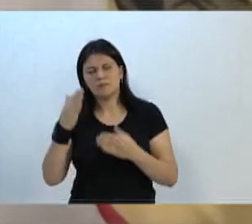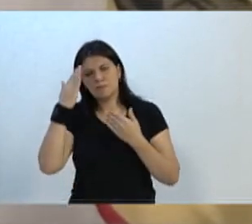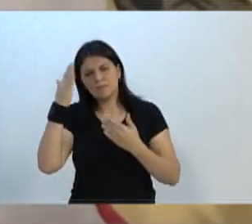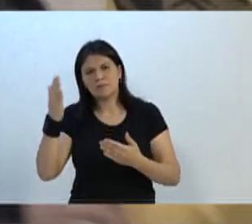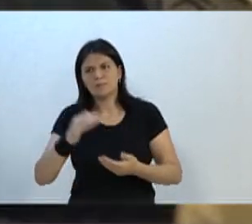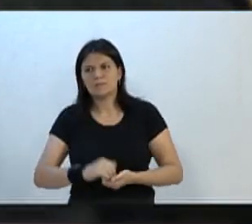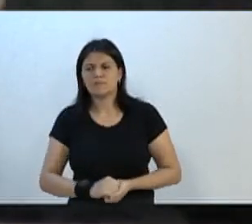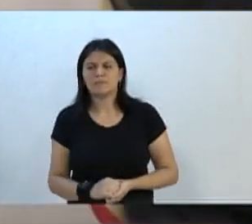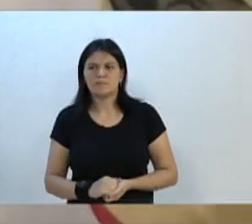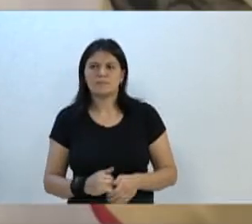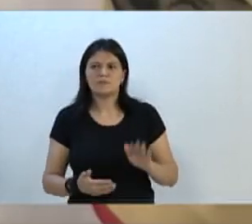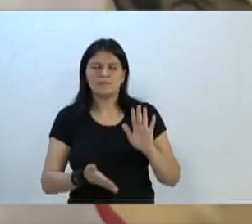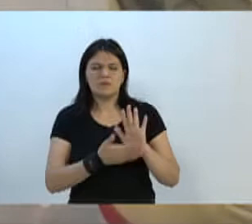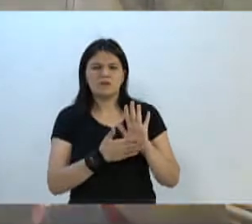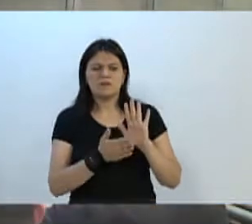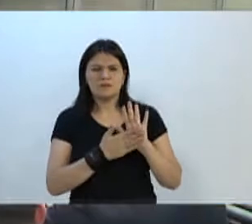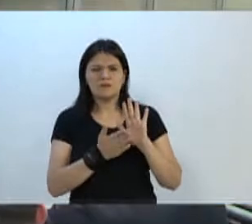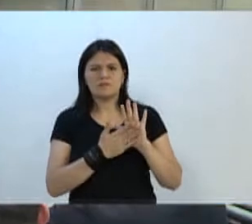obrigada